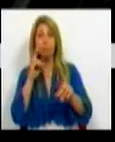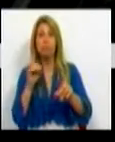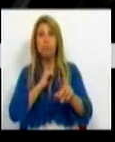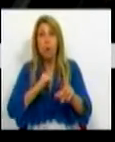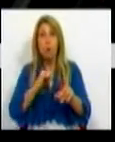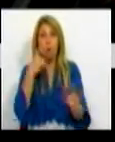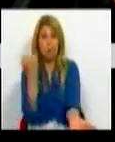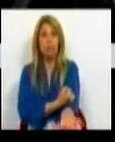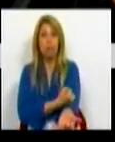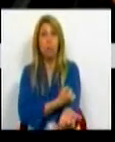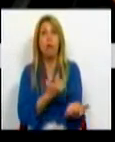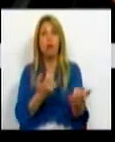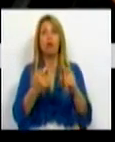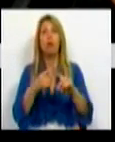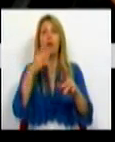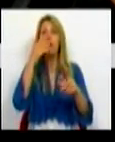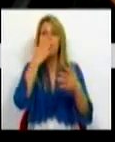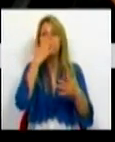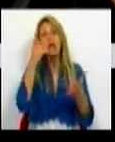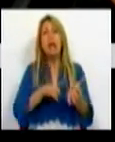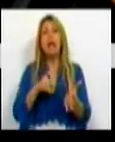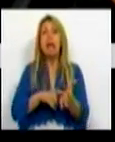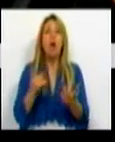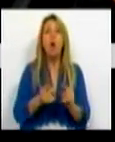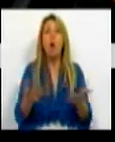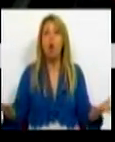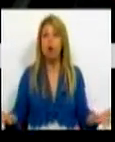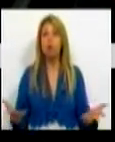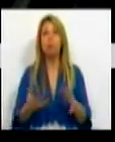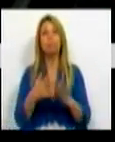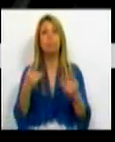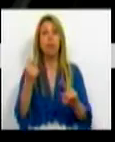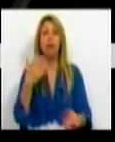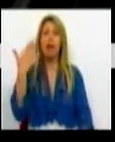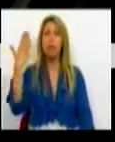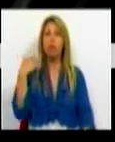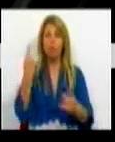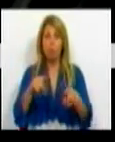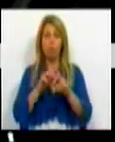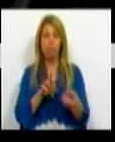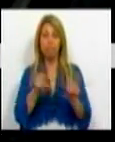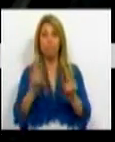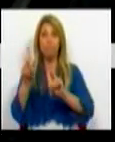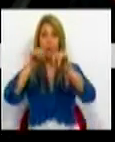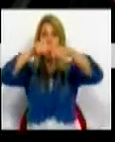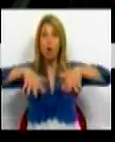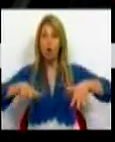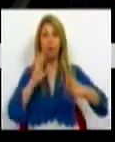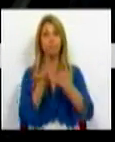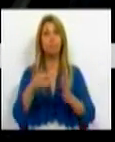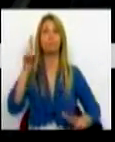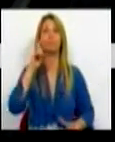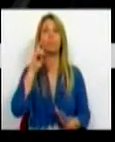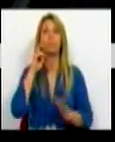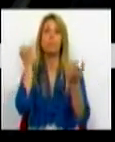de perdermos a acreditação internacional do nosso laboratório, sendo que houve muito recentemente uma alteração orgânica para que seja salvaguardada